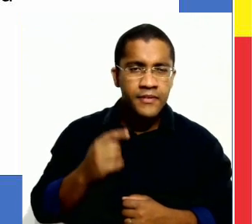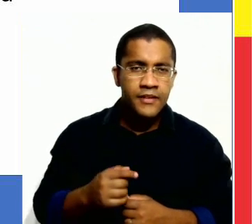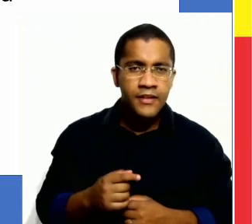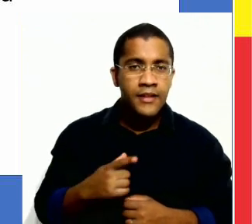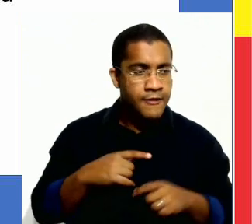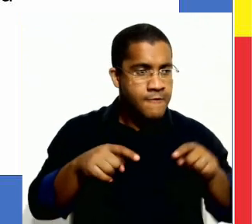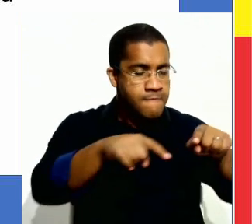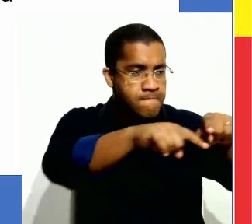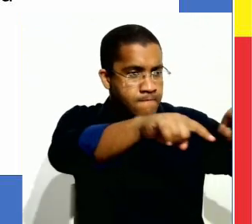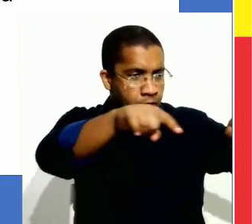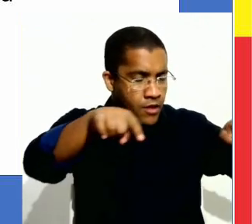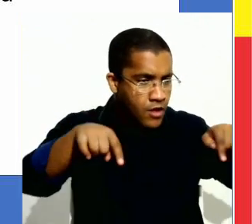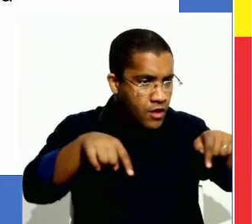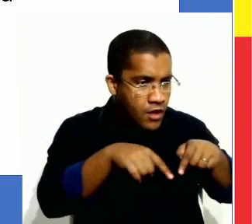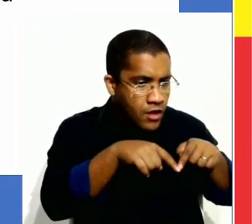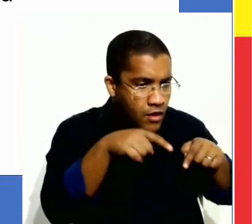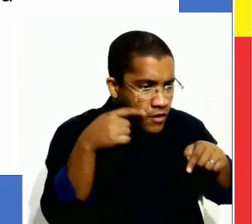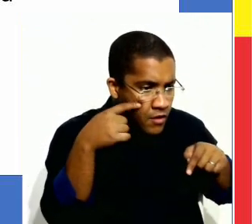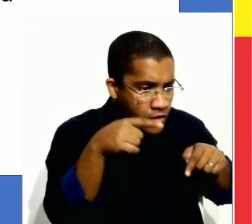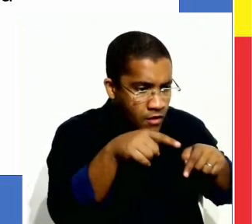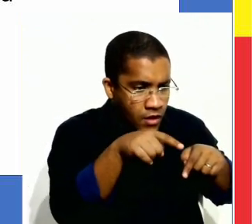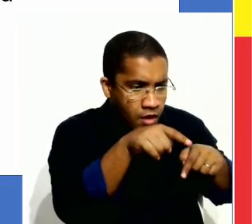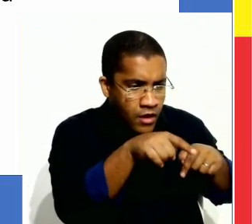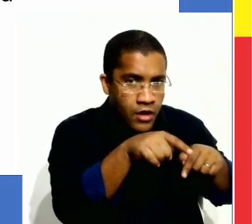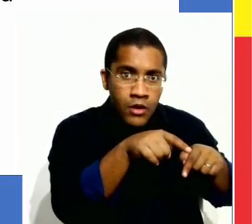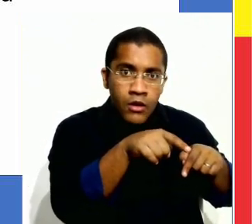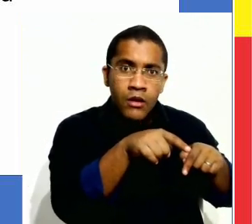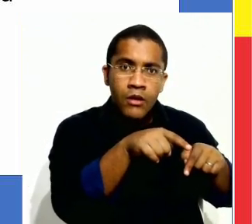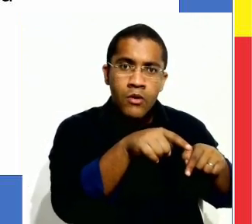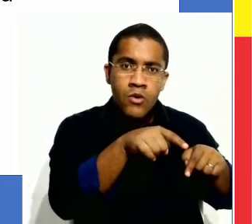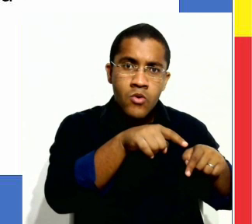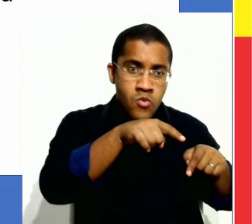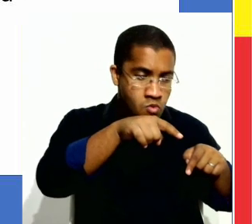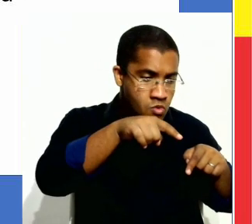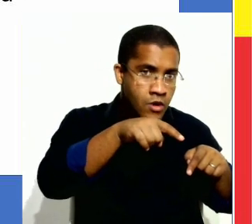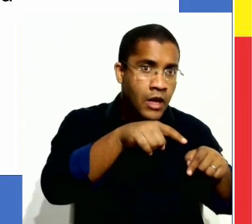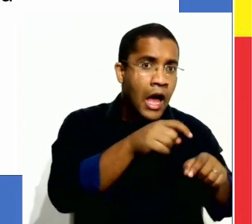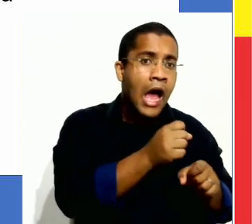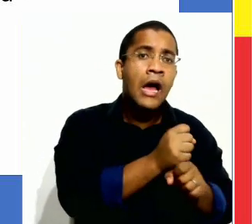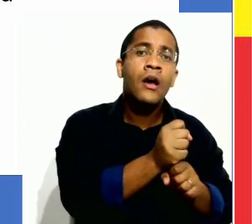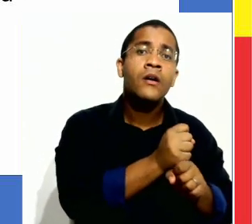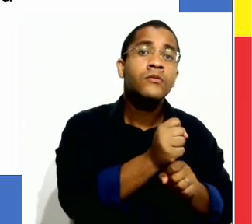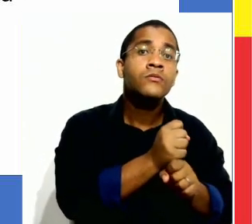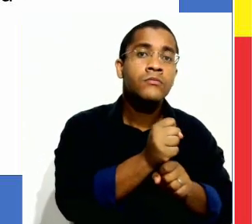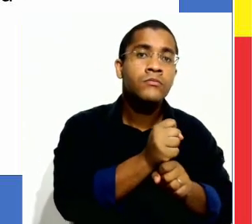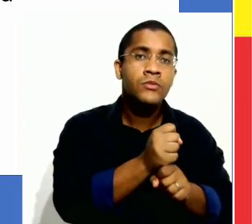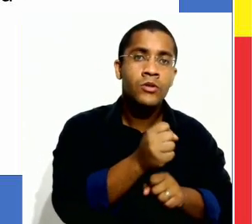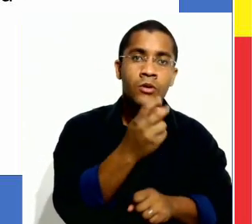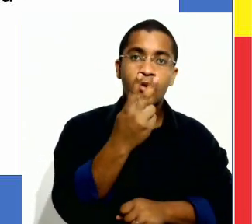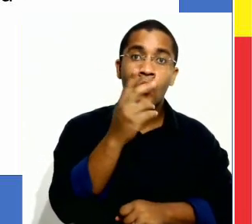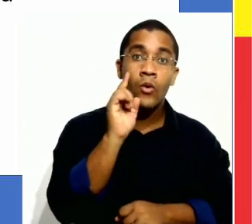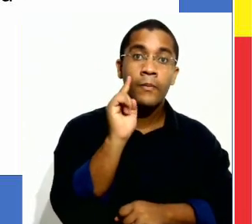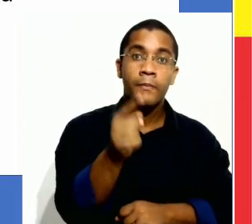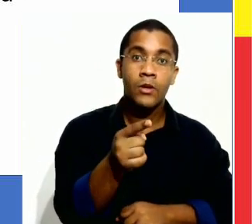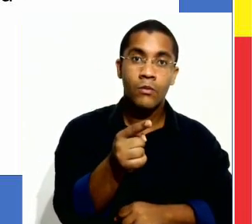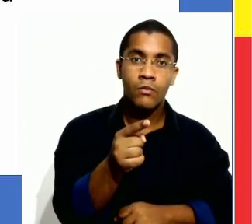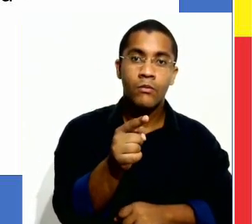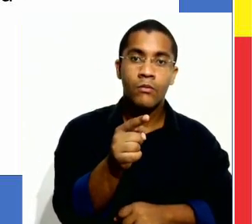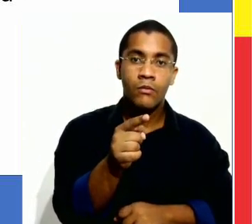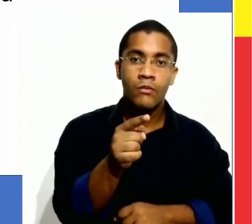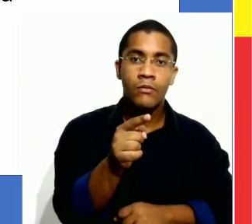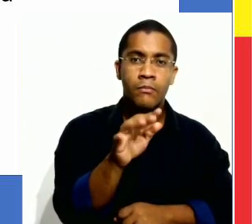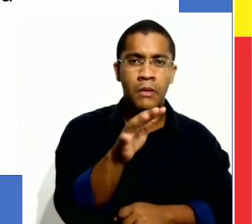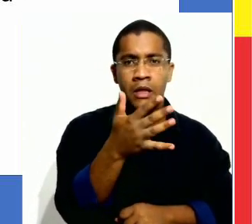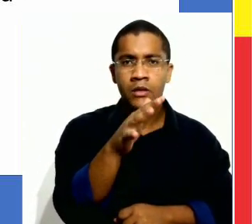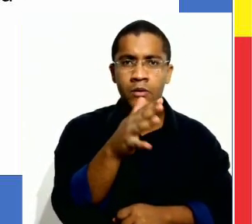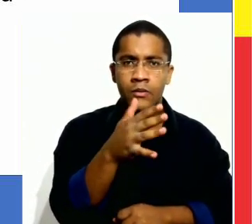analisar. A cratera, não é isso, de aproximadamente 2.000 anos. Contendo